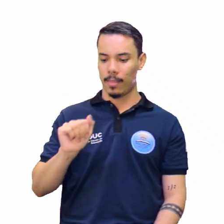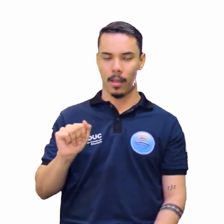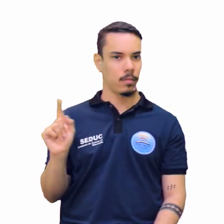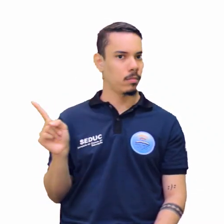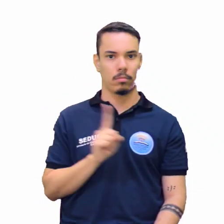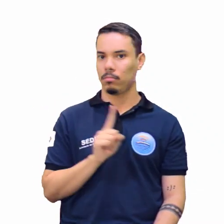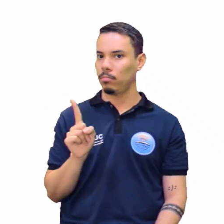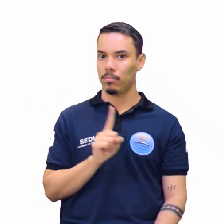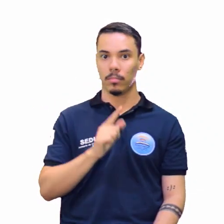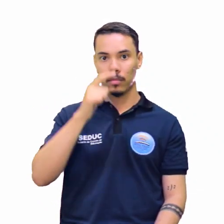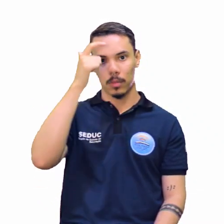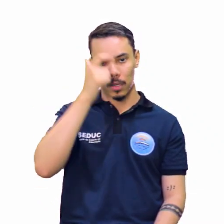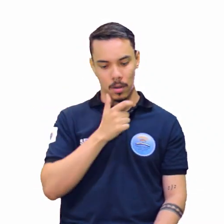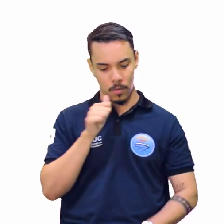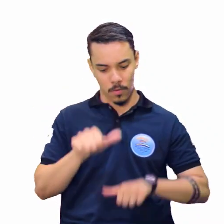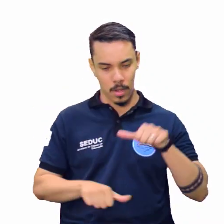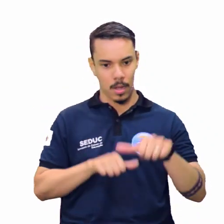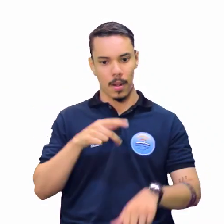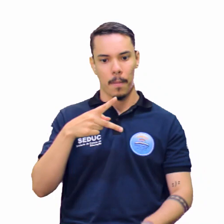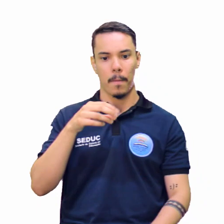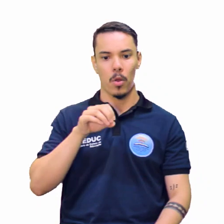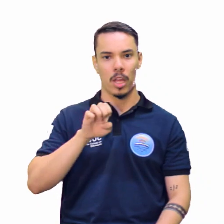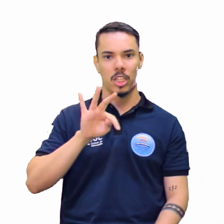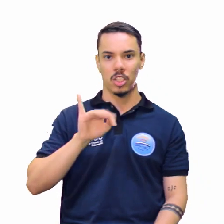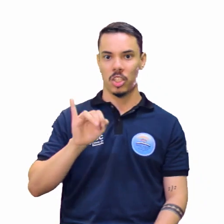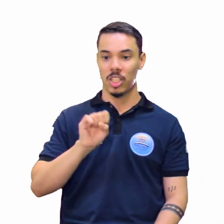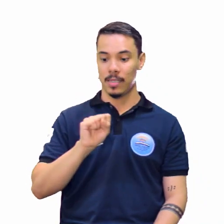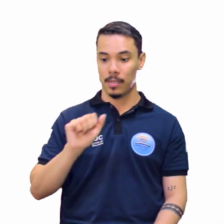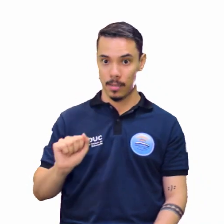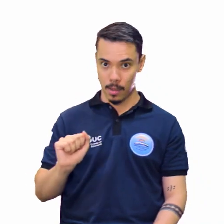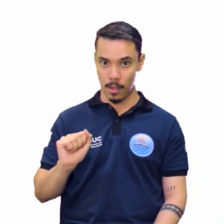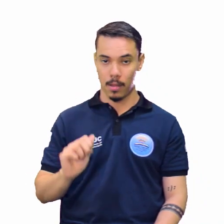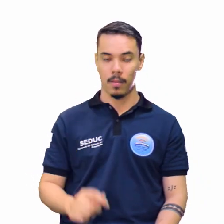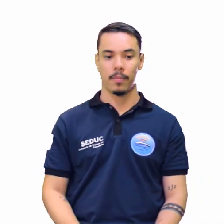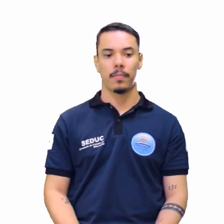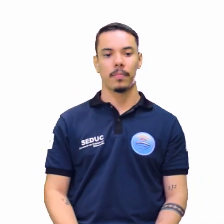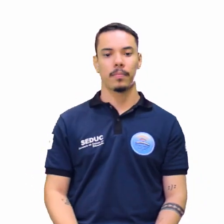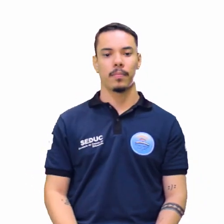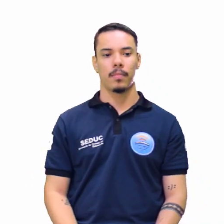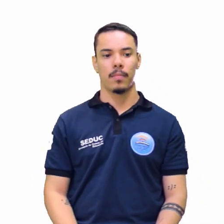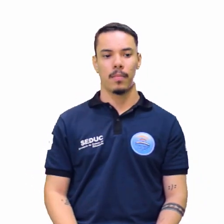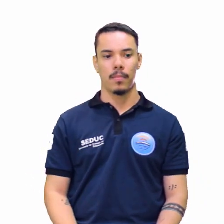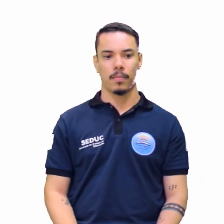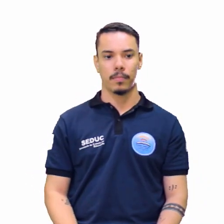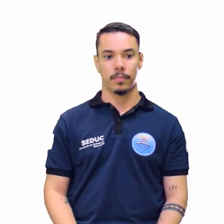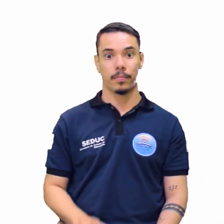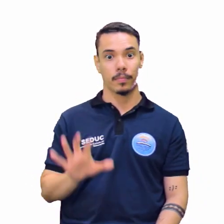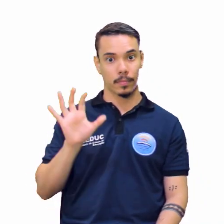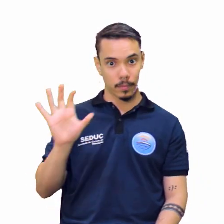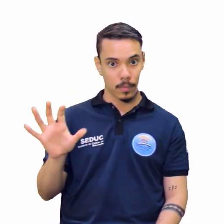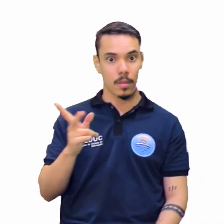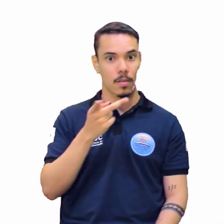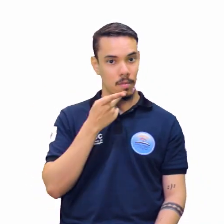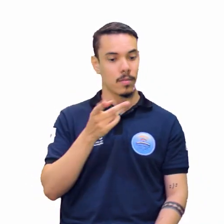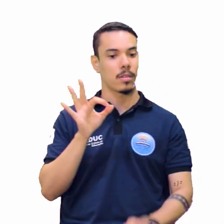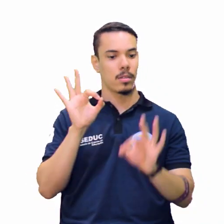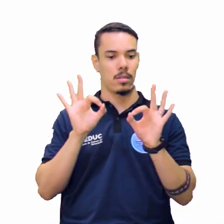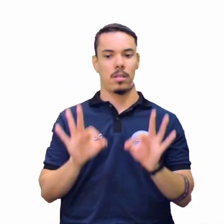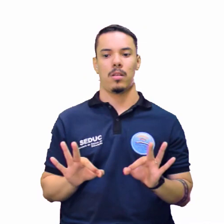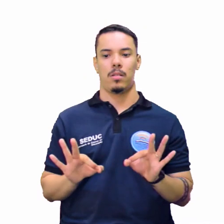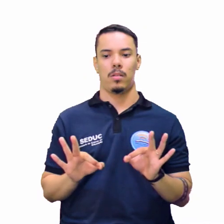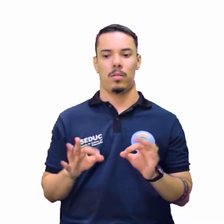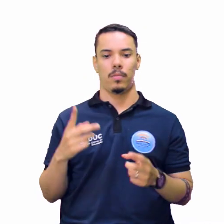tem que falar assim virei poetisa porque esta é a maneira certa de falar